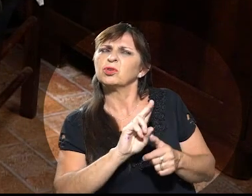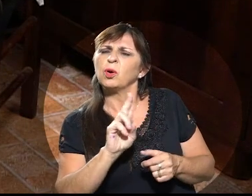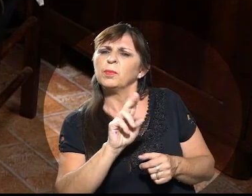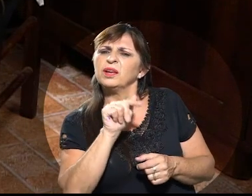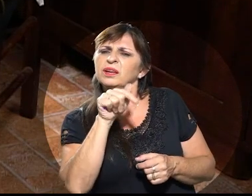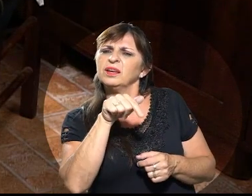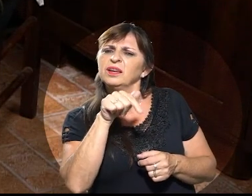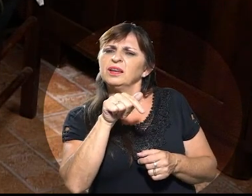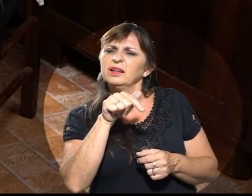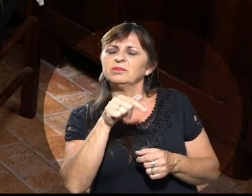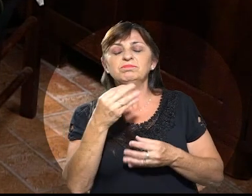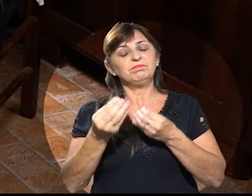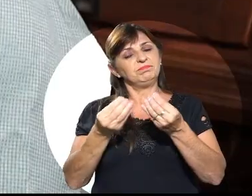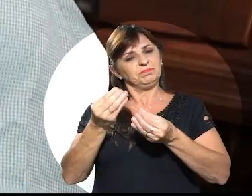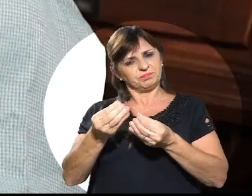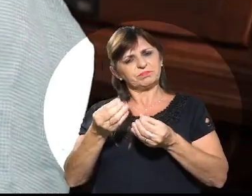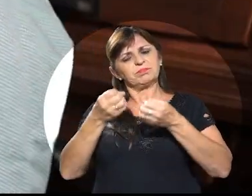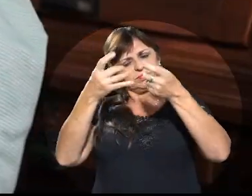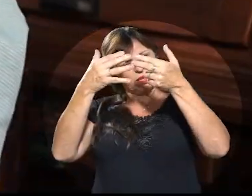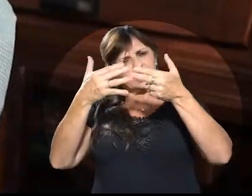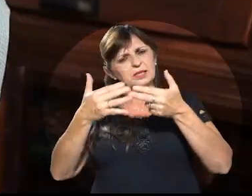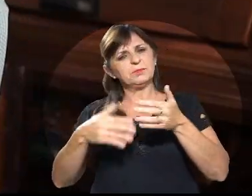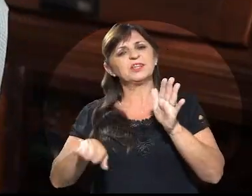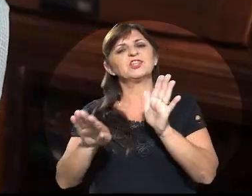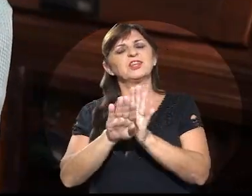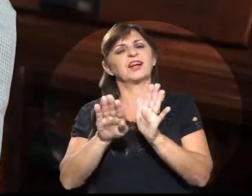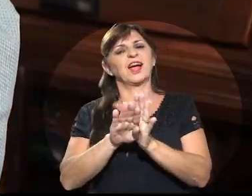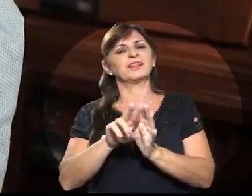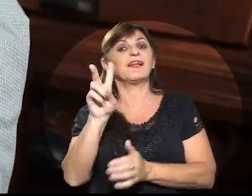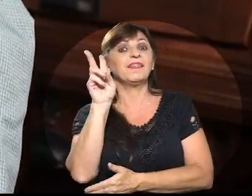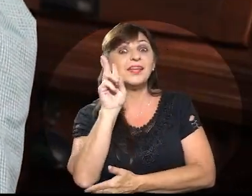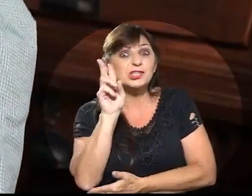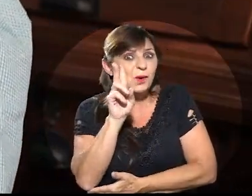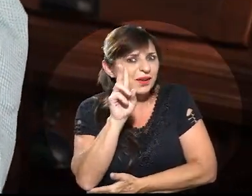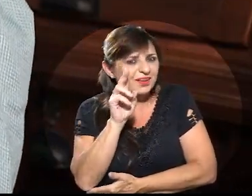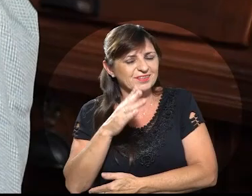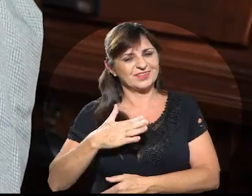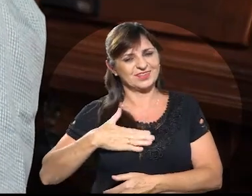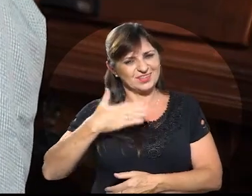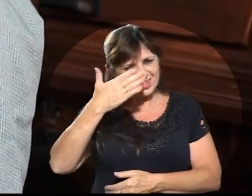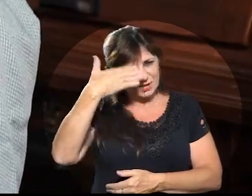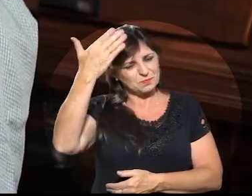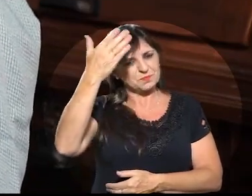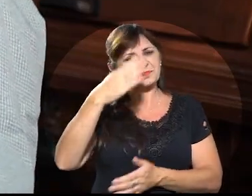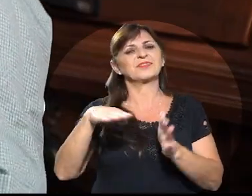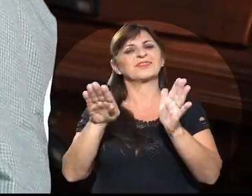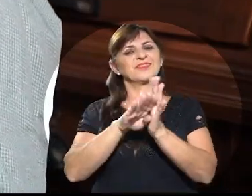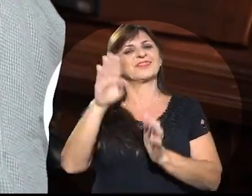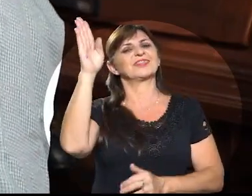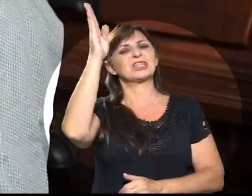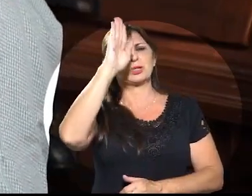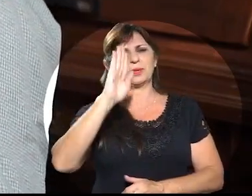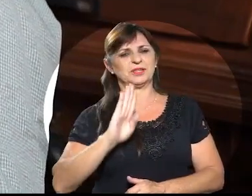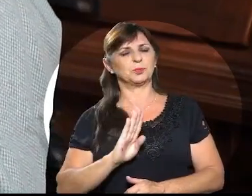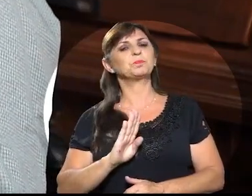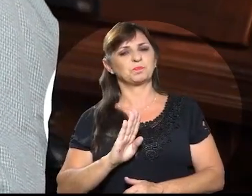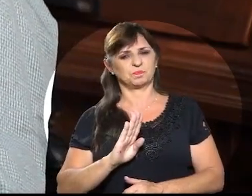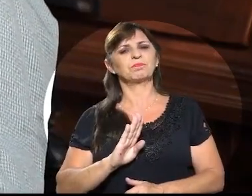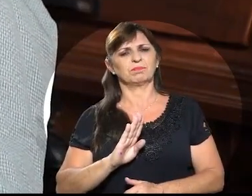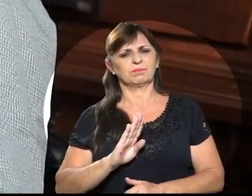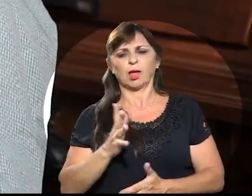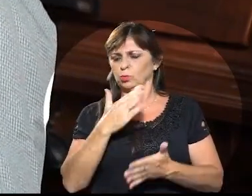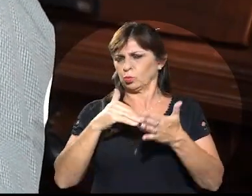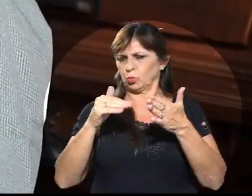dos árabes ao Brasil. Porque todo mundo tem aquela pecha, o árabe é turco. Não é turco. Na realidade,